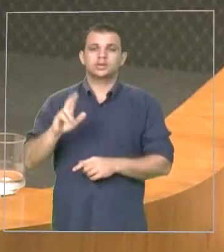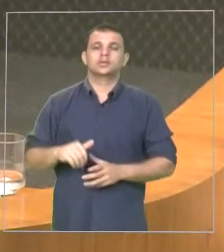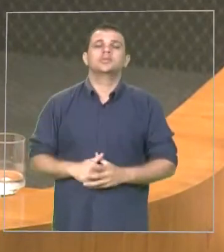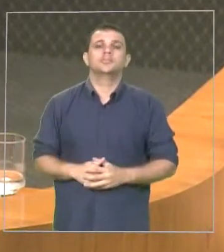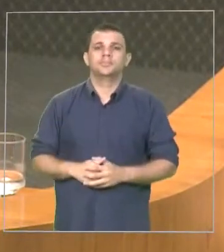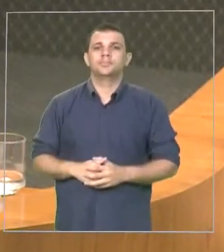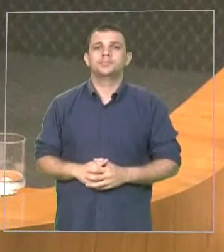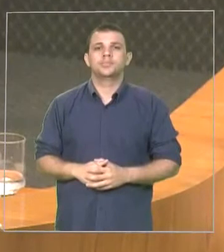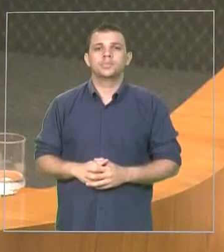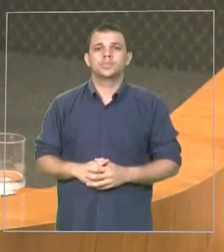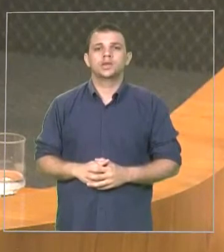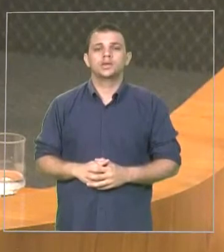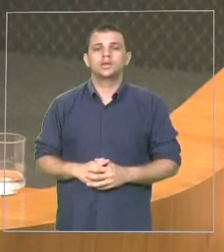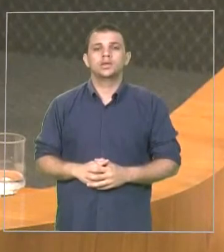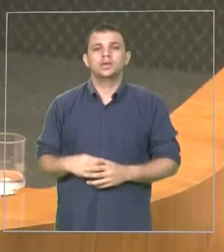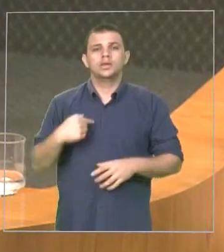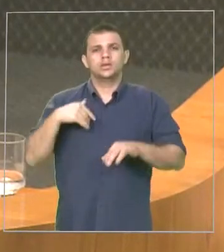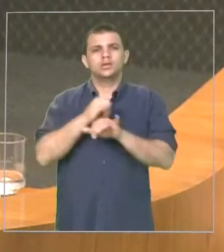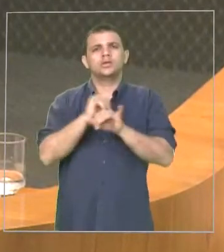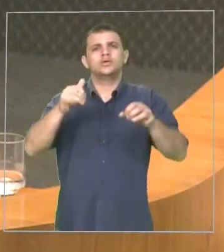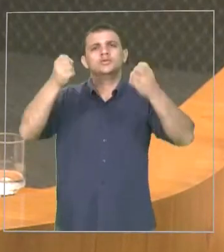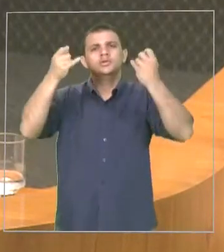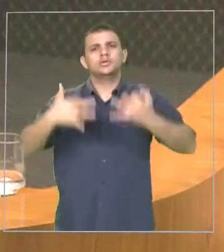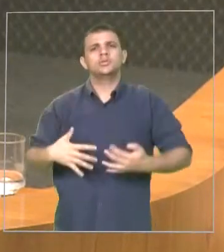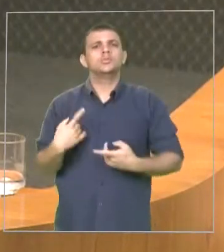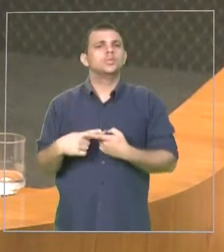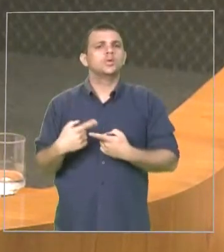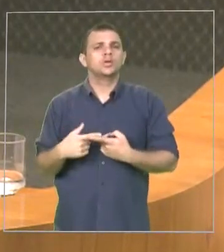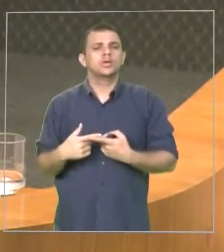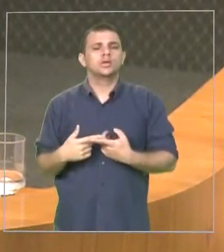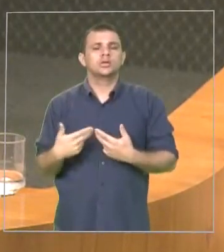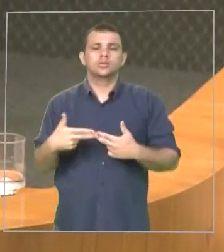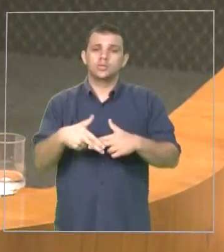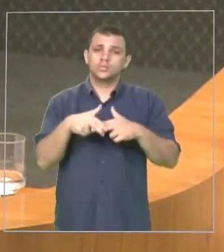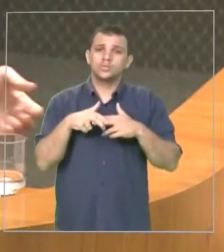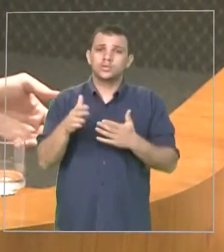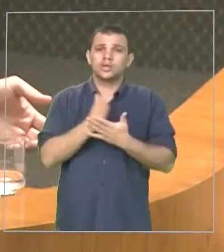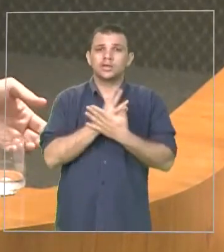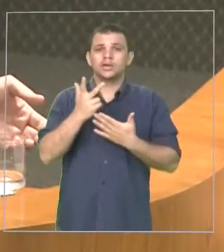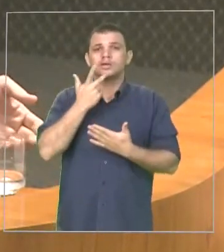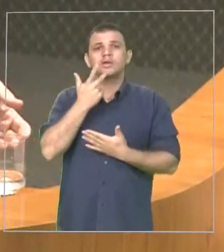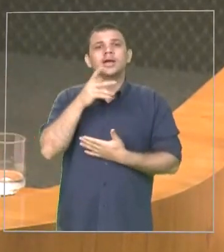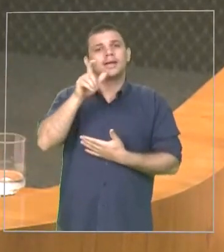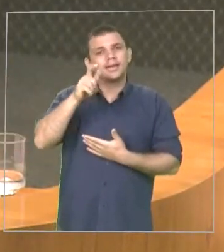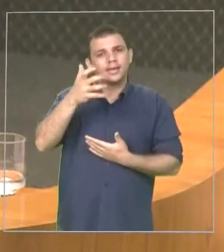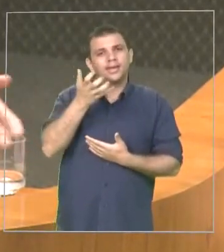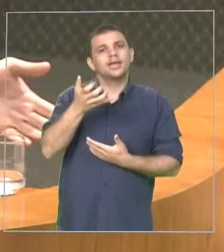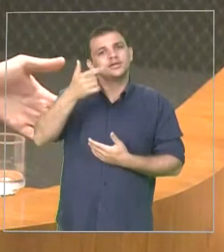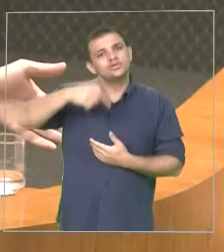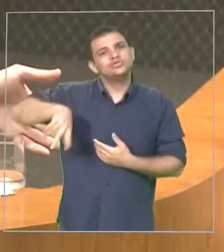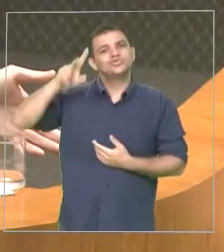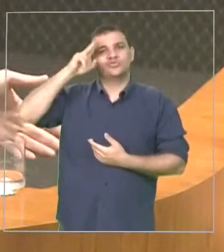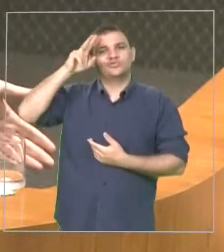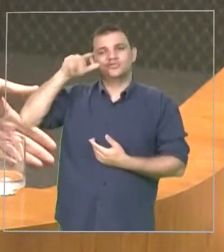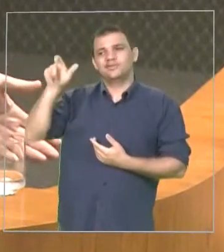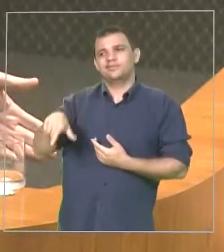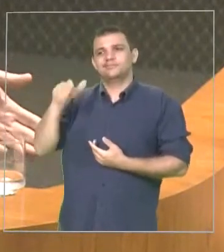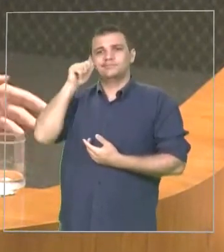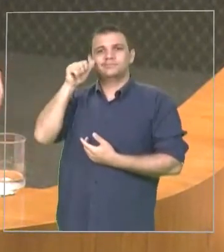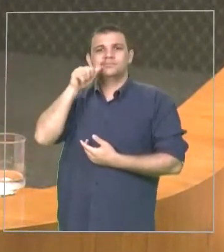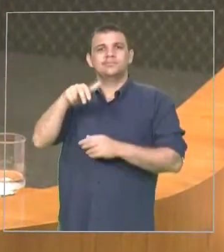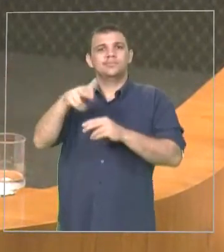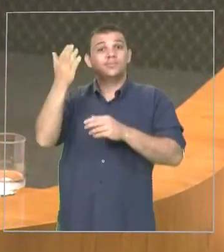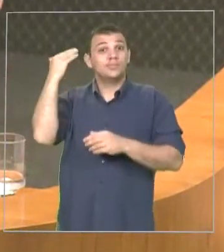eu faço questão aqui de falar isso, porque estão tentando requentar assuntos que já foram esclarecidos ao mesmo